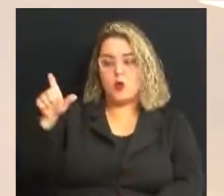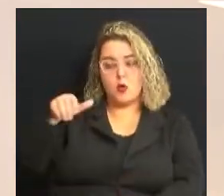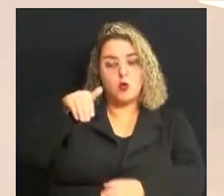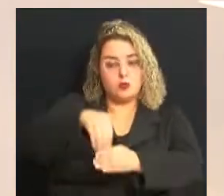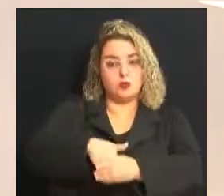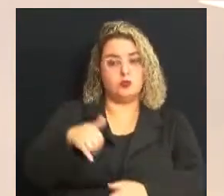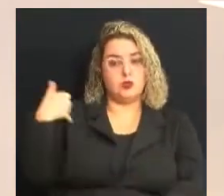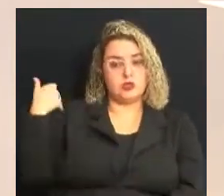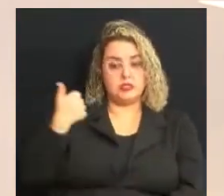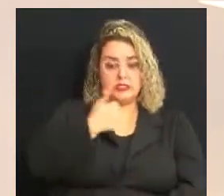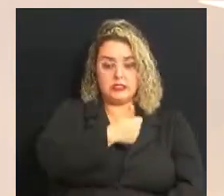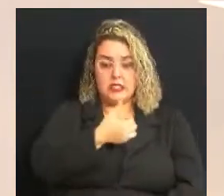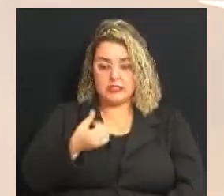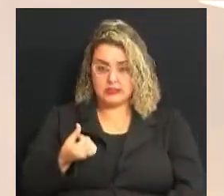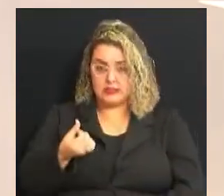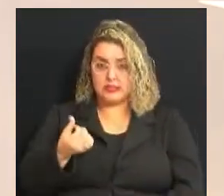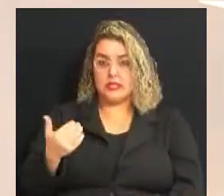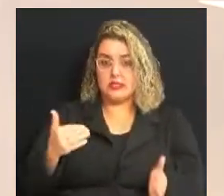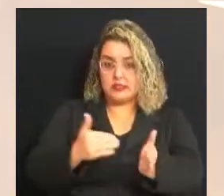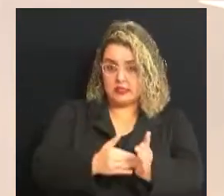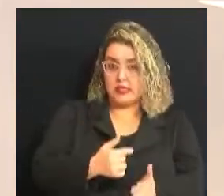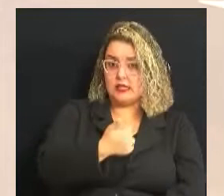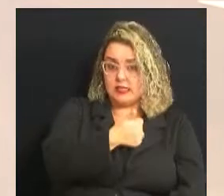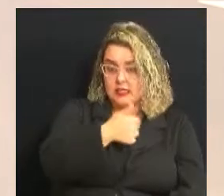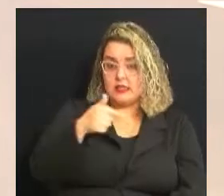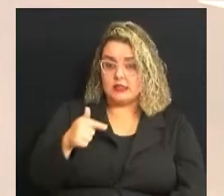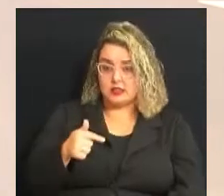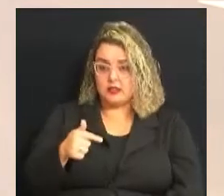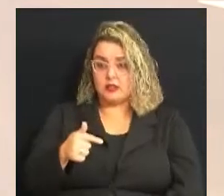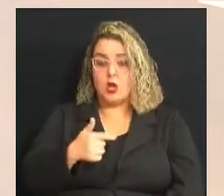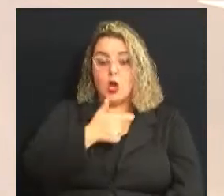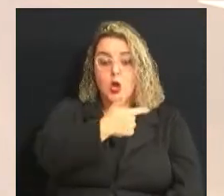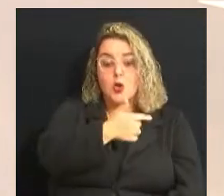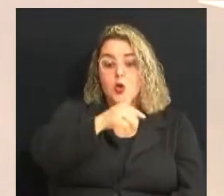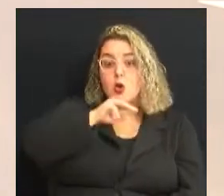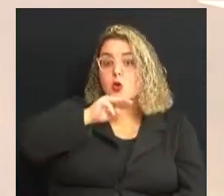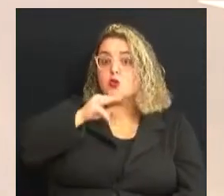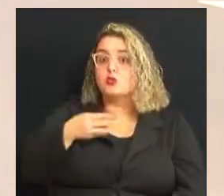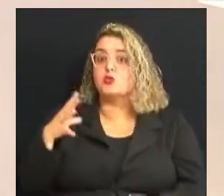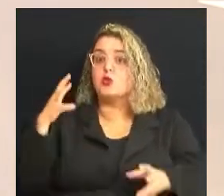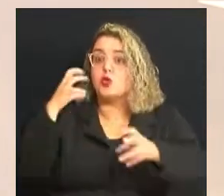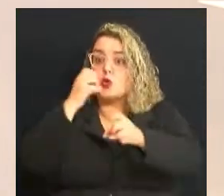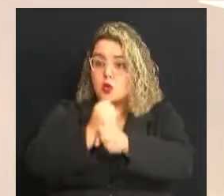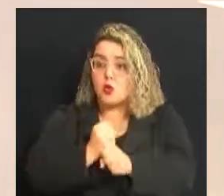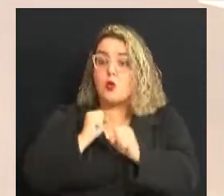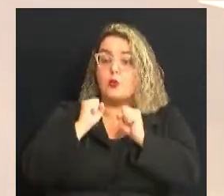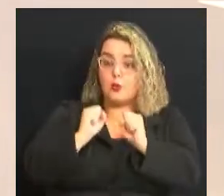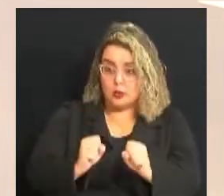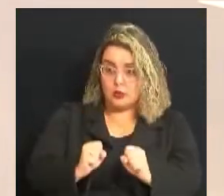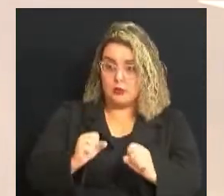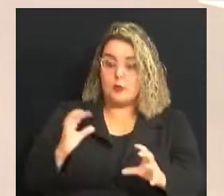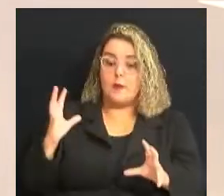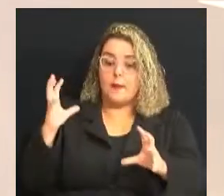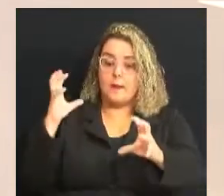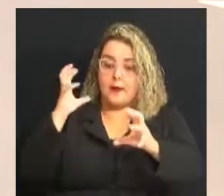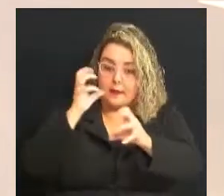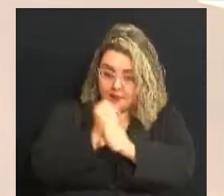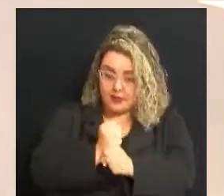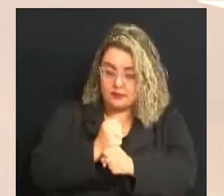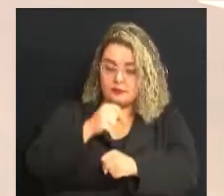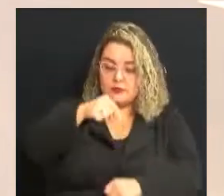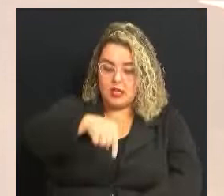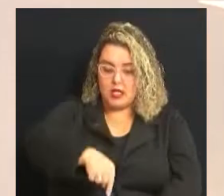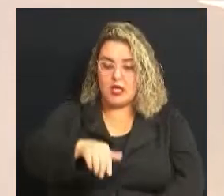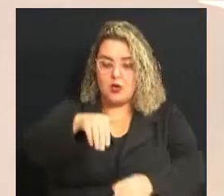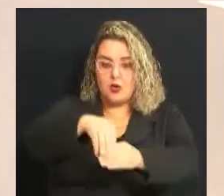os eleitores de 16 e 17 anos correspondem a mais de 2 milhões do total que poderá computar